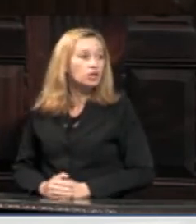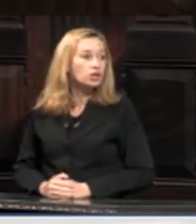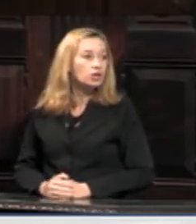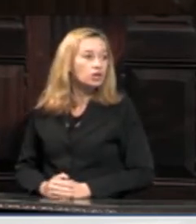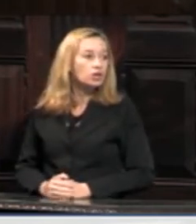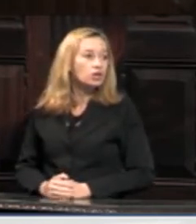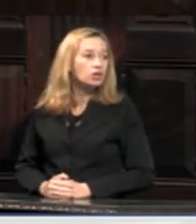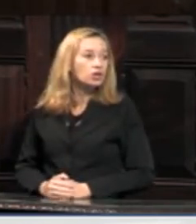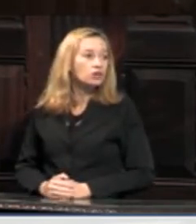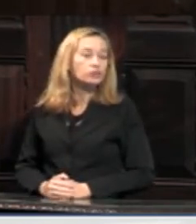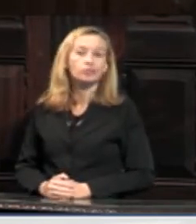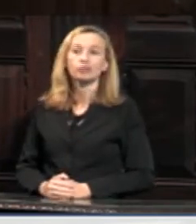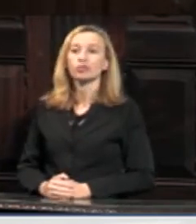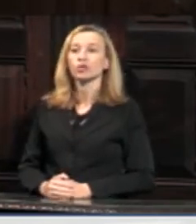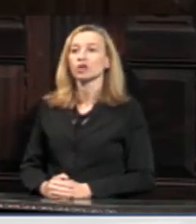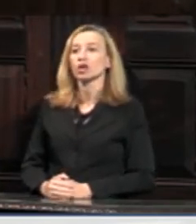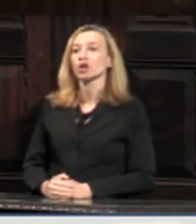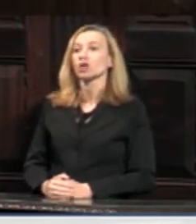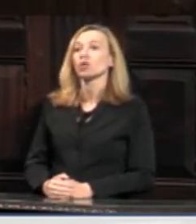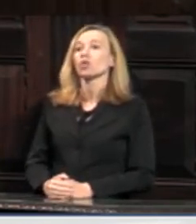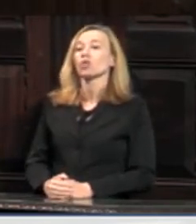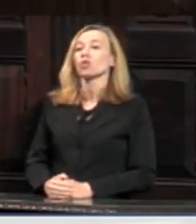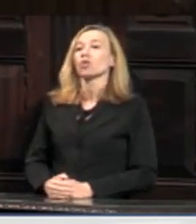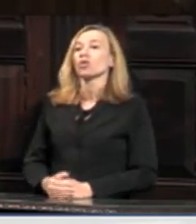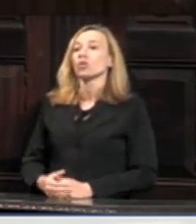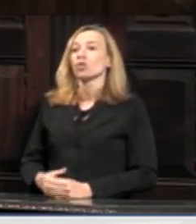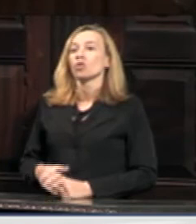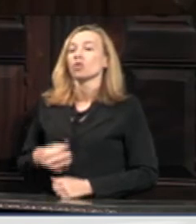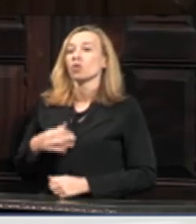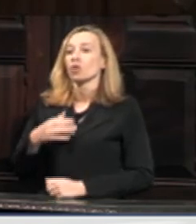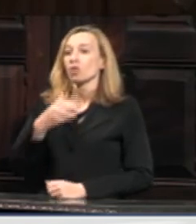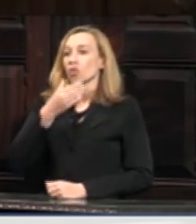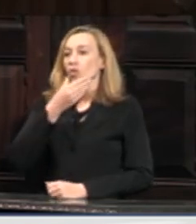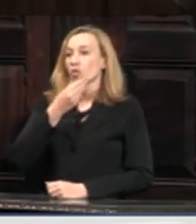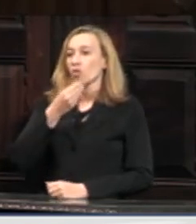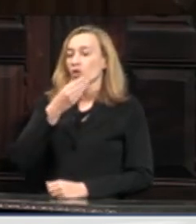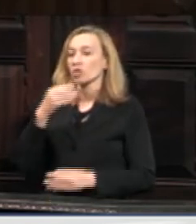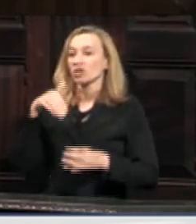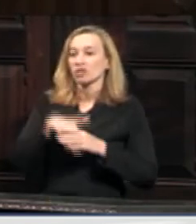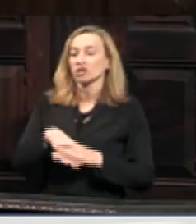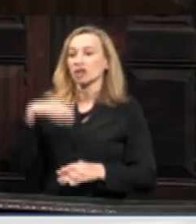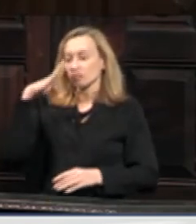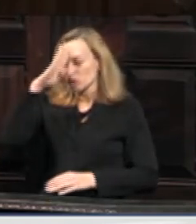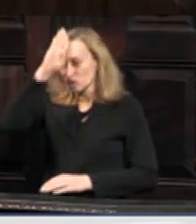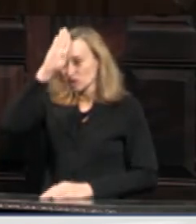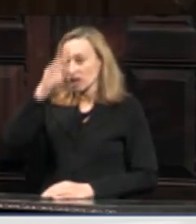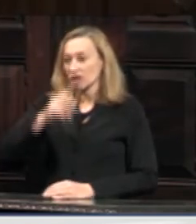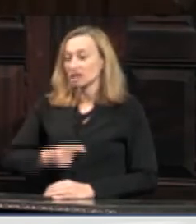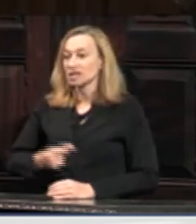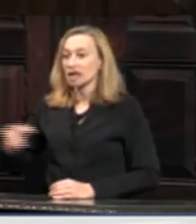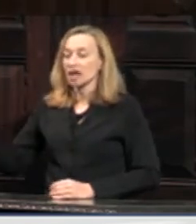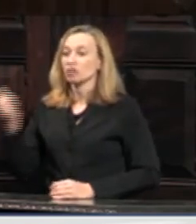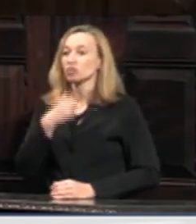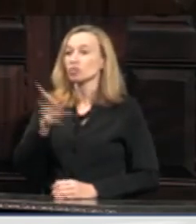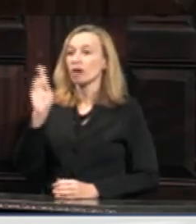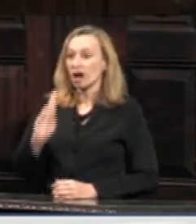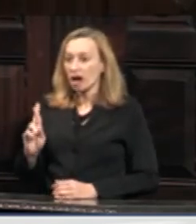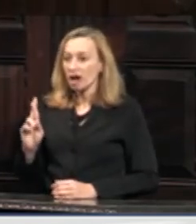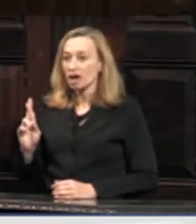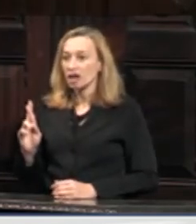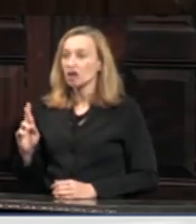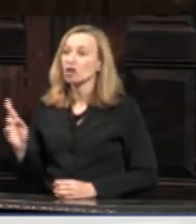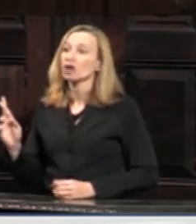de Bolsonaro, Jair Bolsonaro, saísse do bar e voltasse depois para apunhalá-lo com um grande número de facadas,